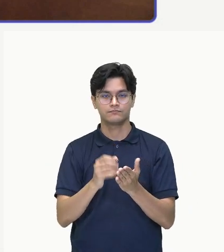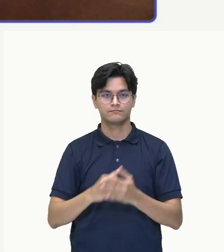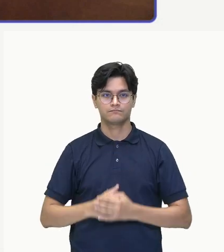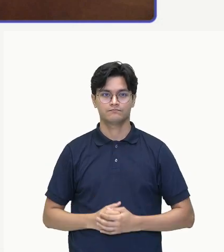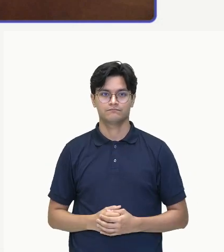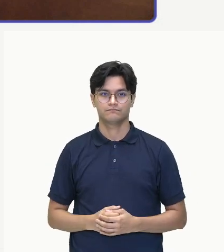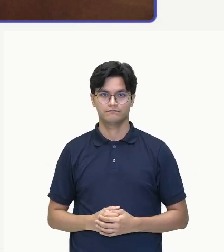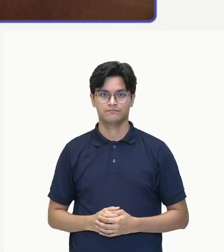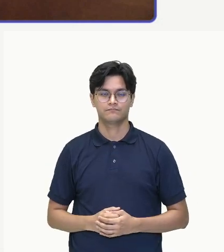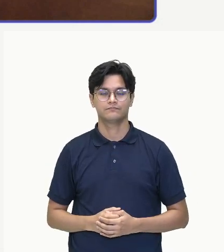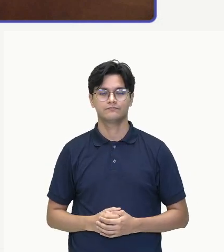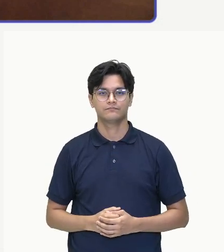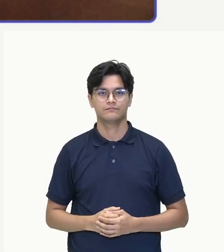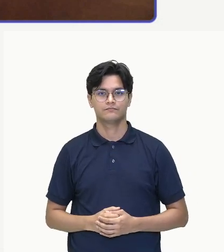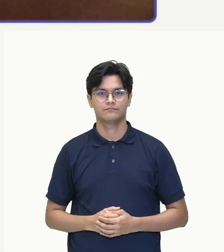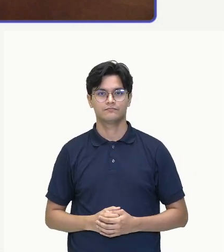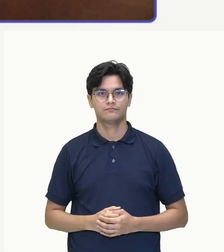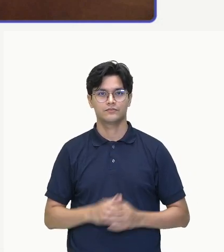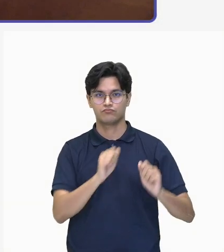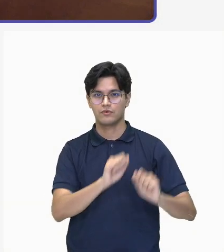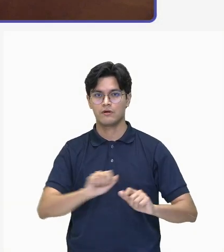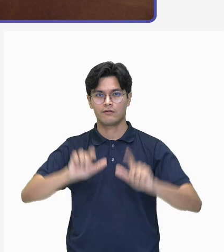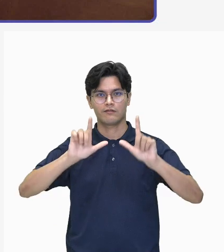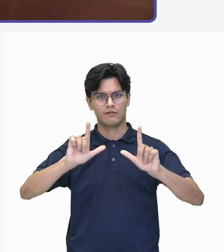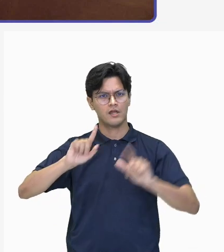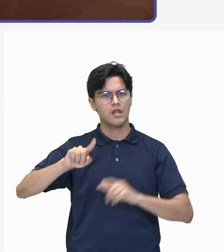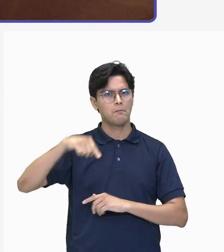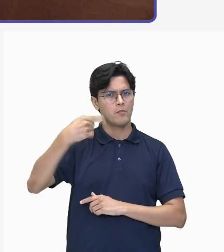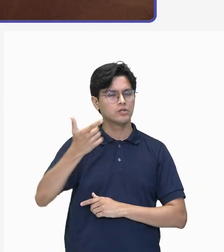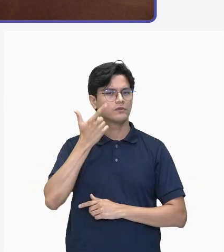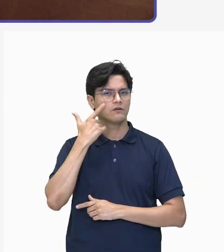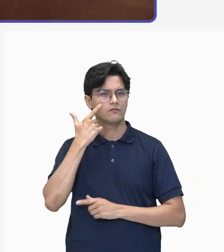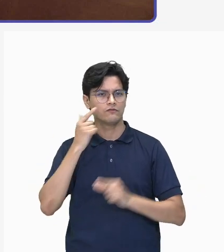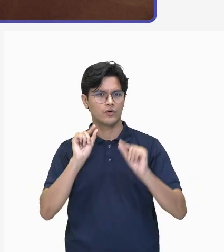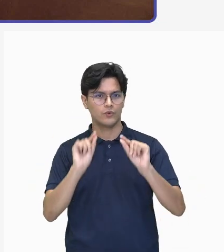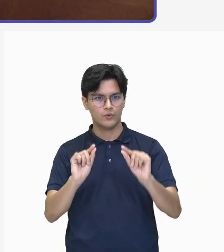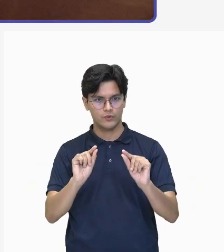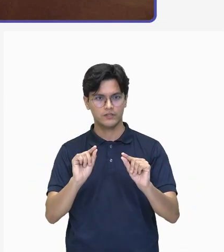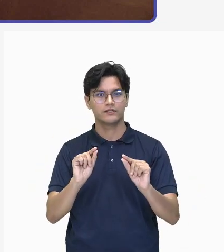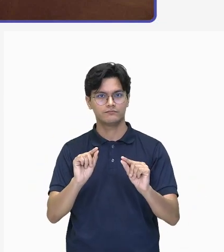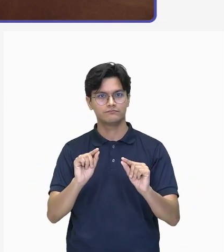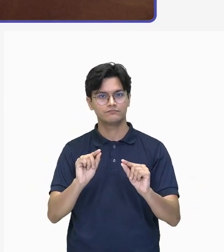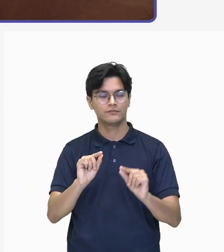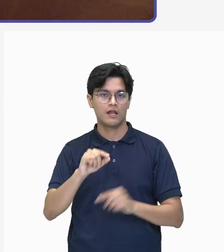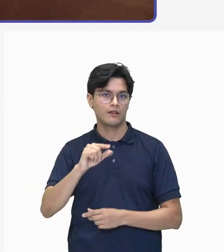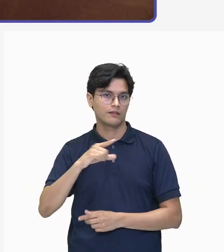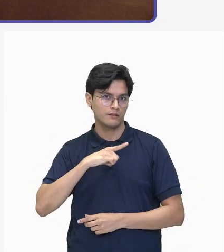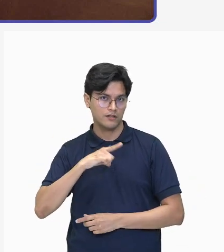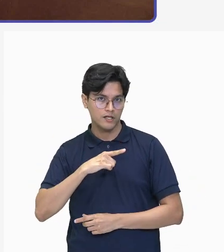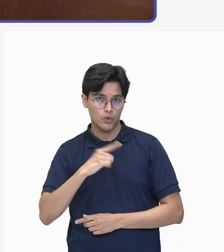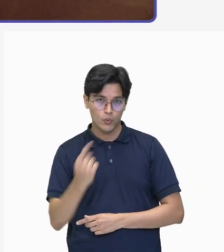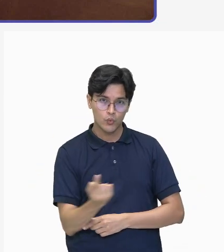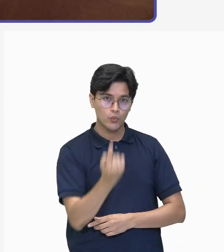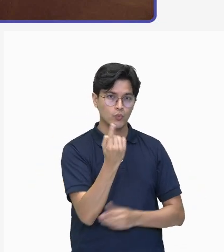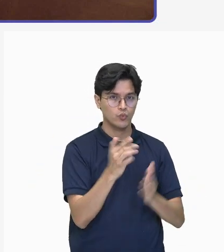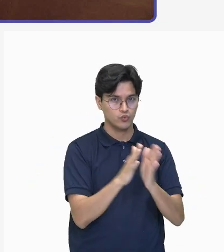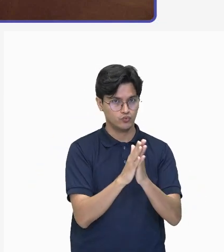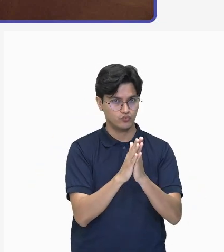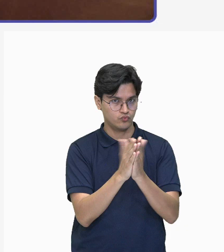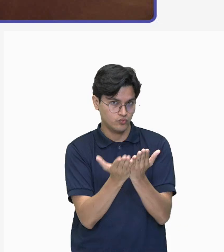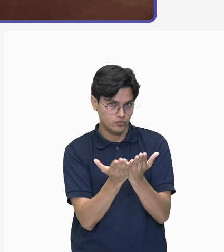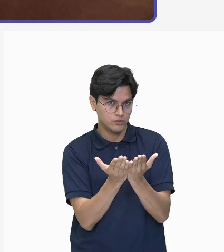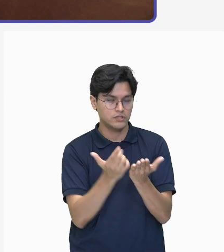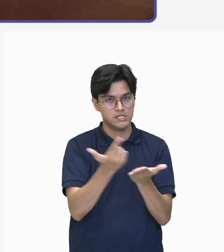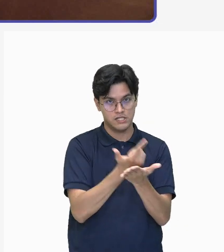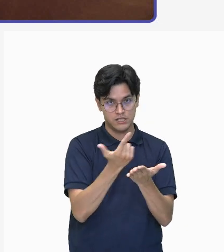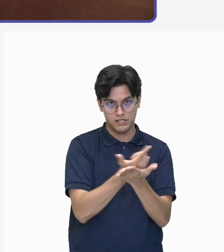nós vamos ver o seguinte na próxima cartela. O que se vê como um único volume, que a gente pensa que a Bíblia é só um